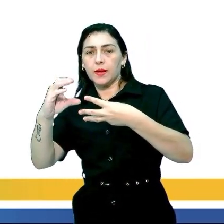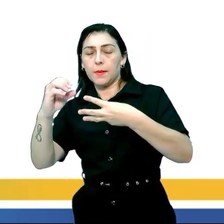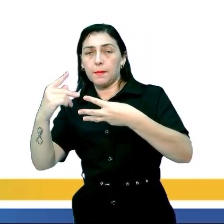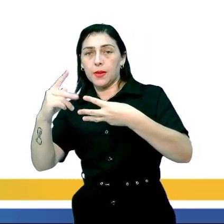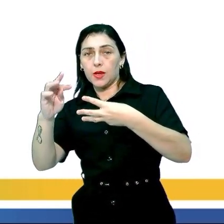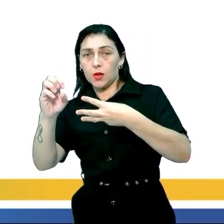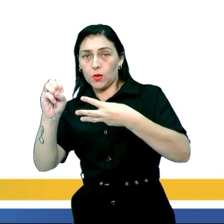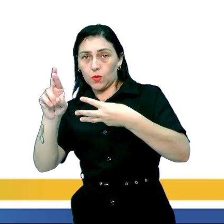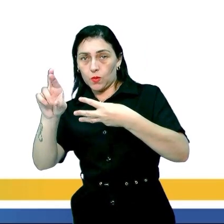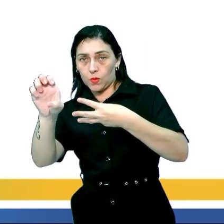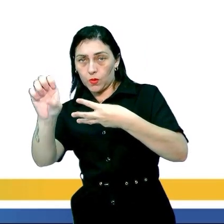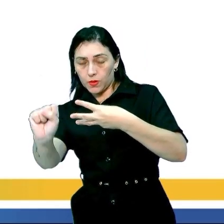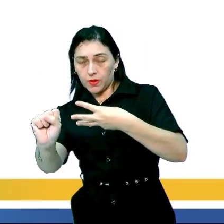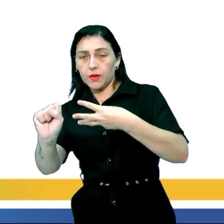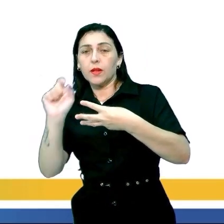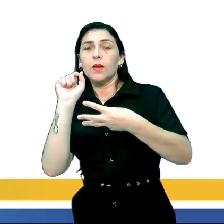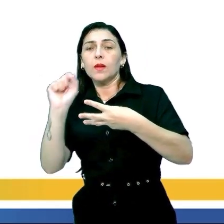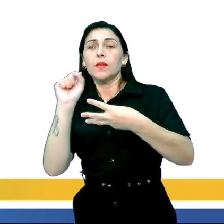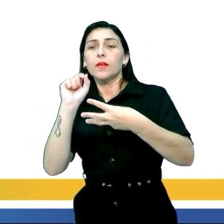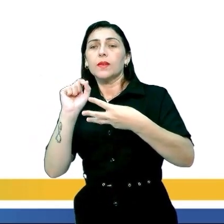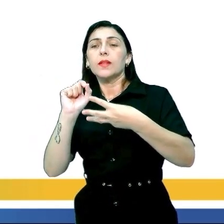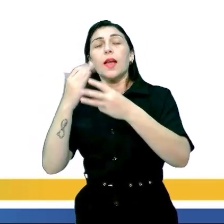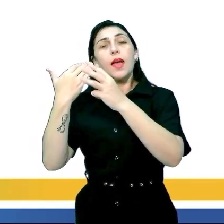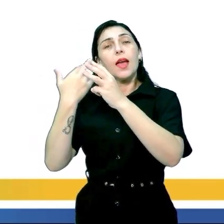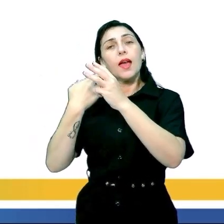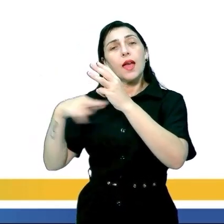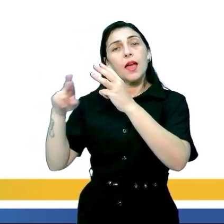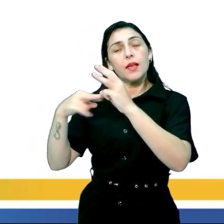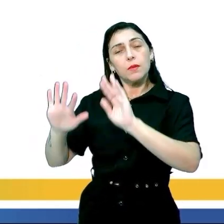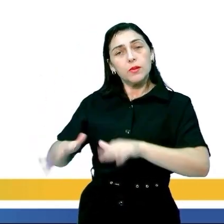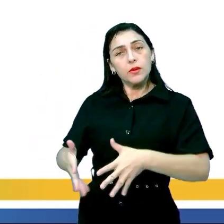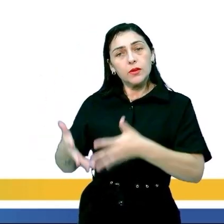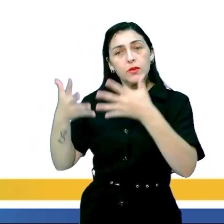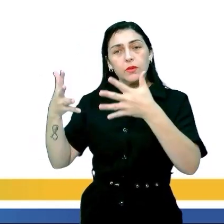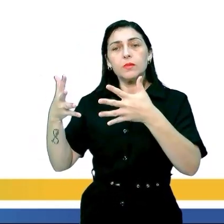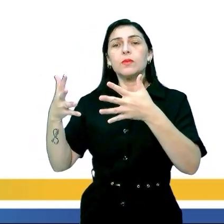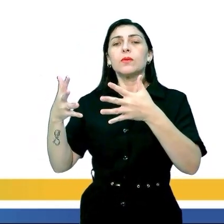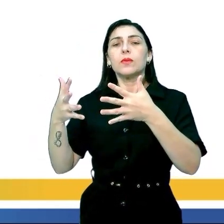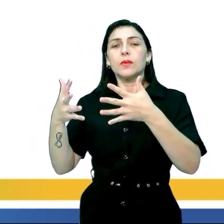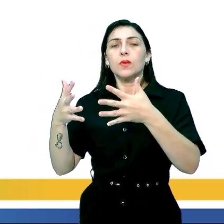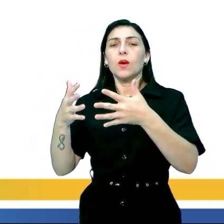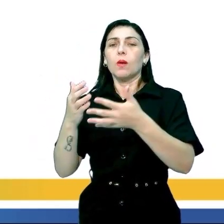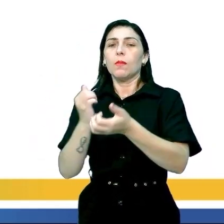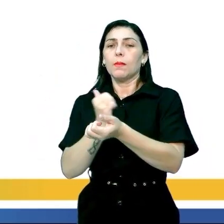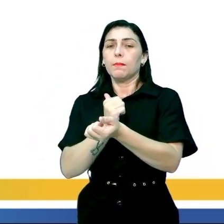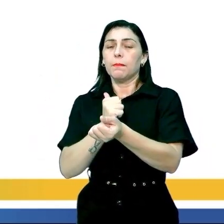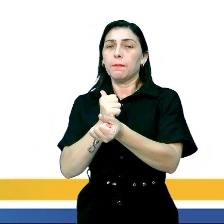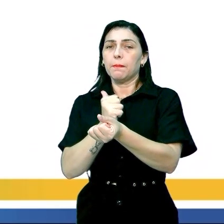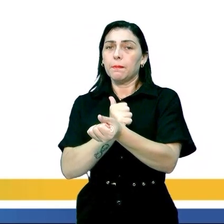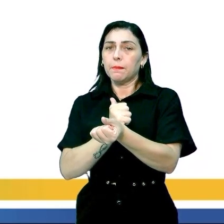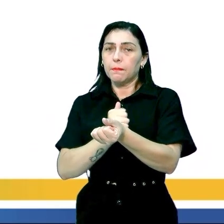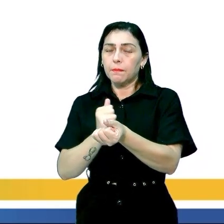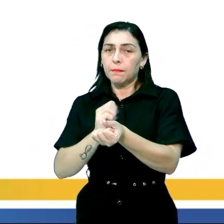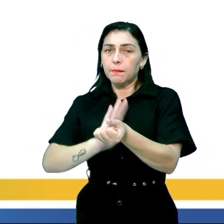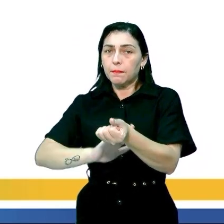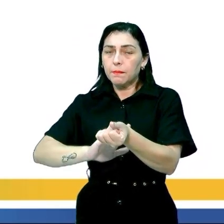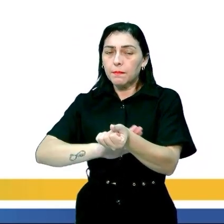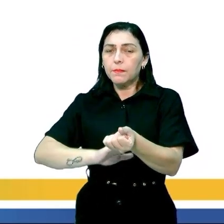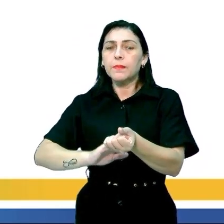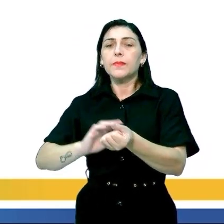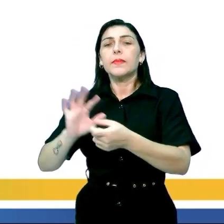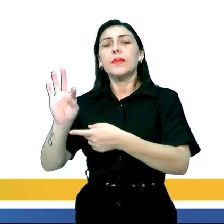mecanorreceptores, né, que são aqueles que respondem a estímulos mecânicos, como a pressão. Temos os